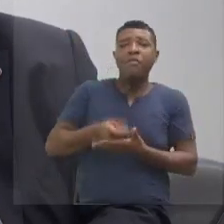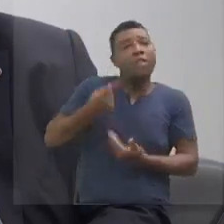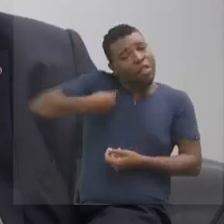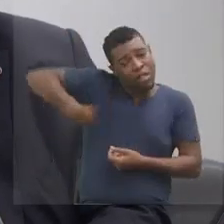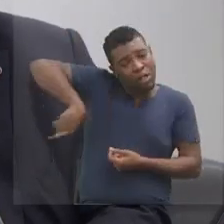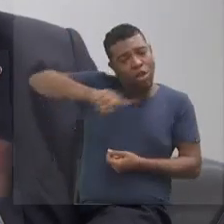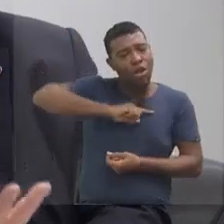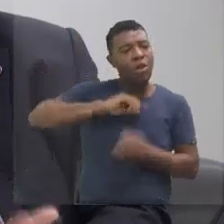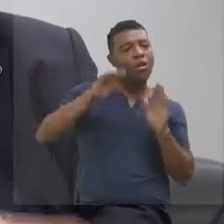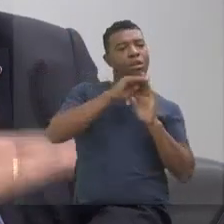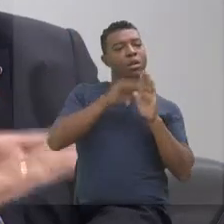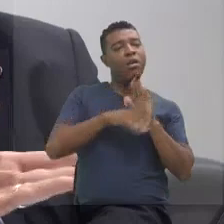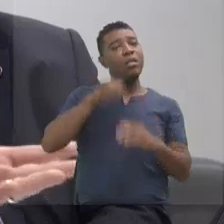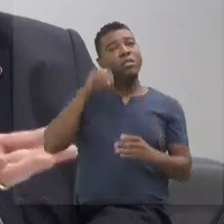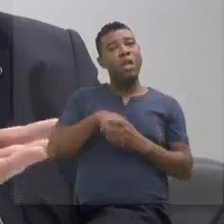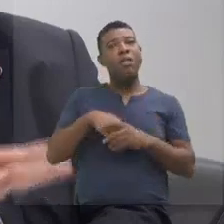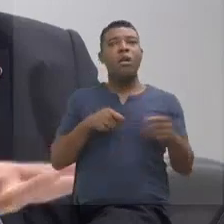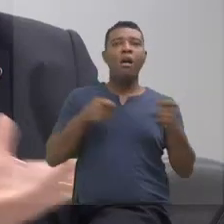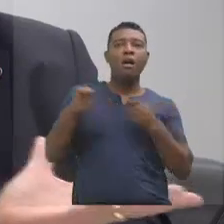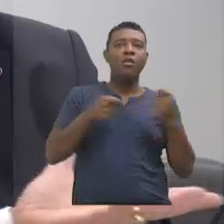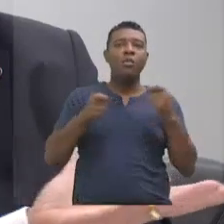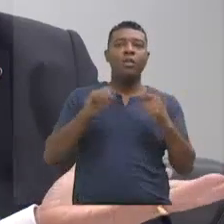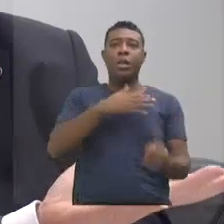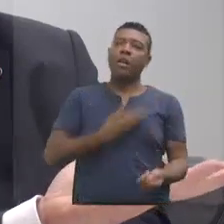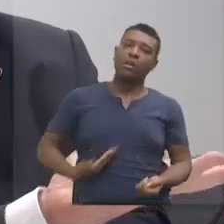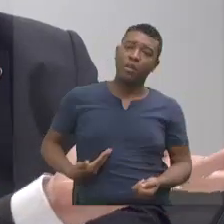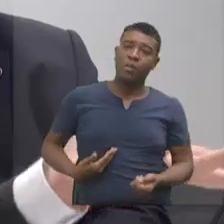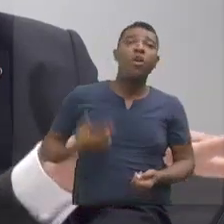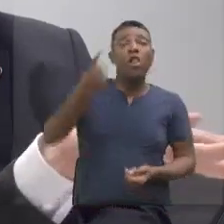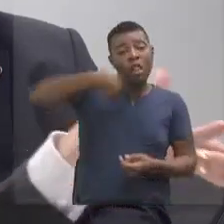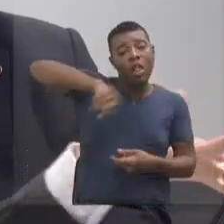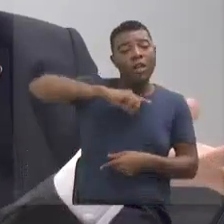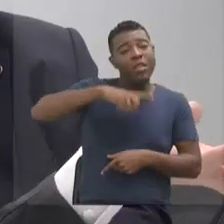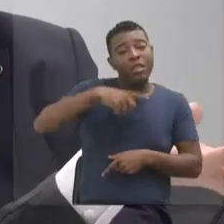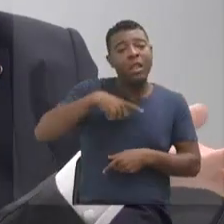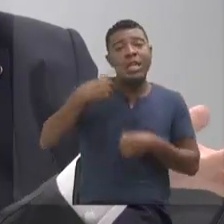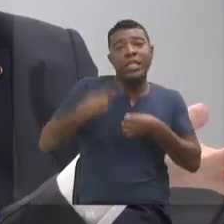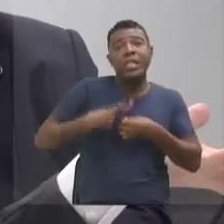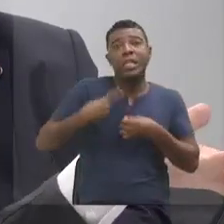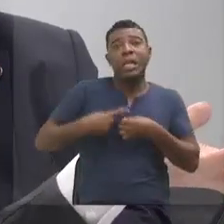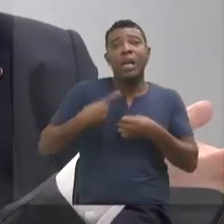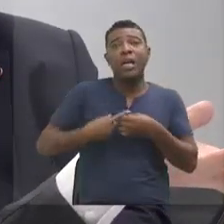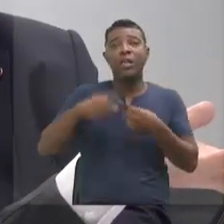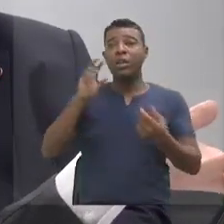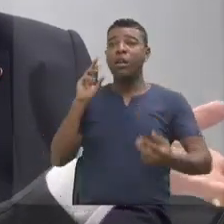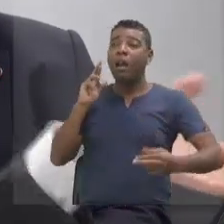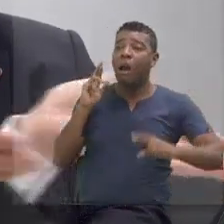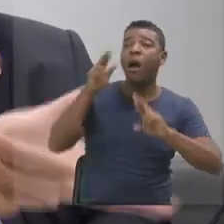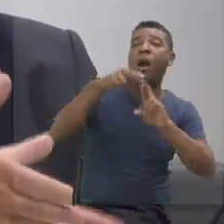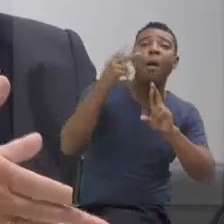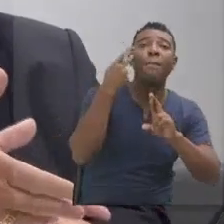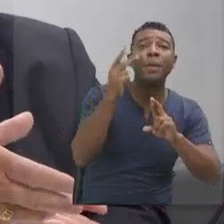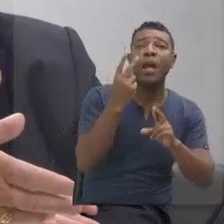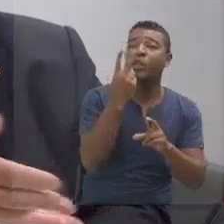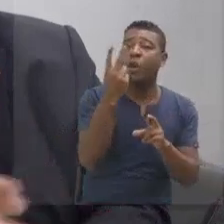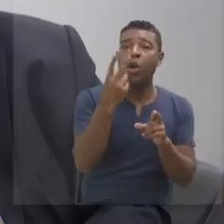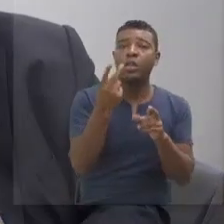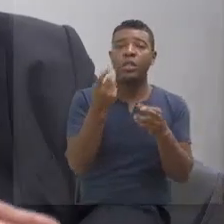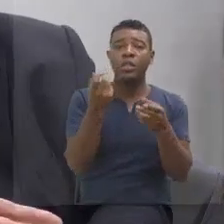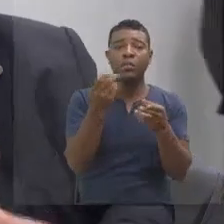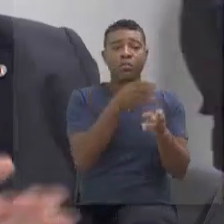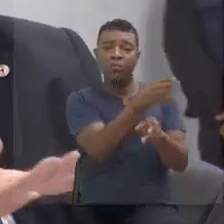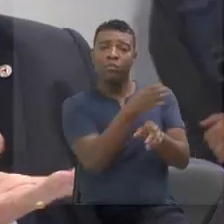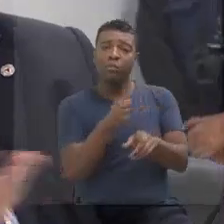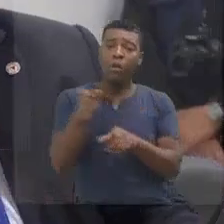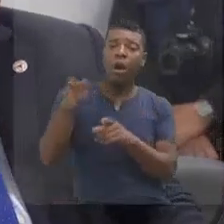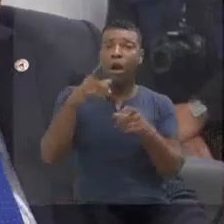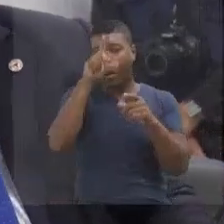nós temos hoje cidades referenciadas para dois hospitais porque o remanejamento agora